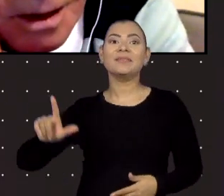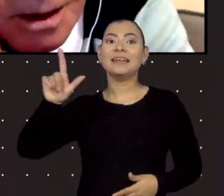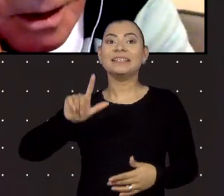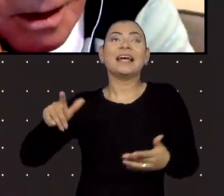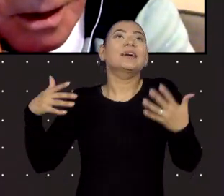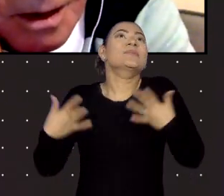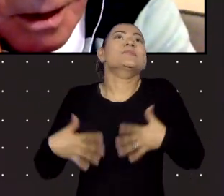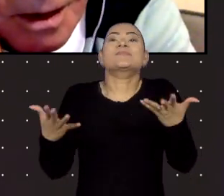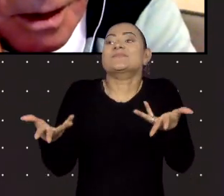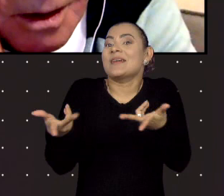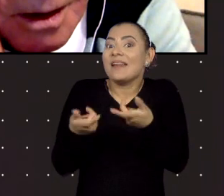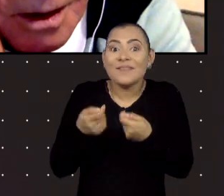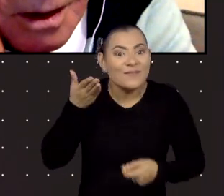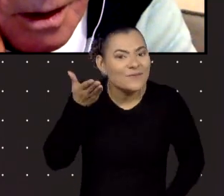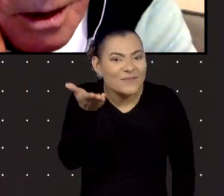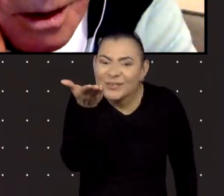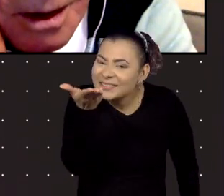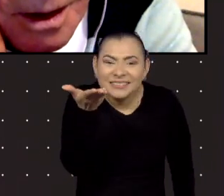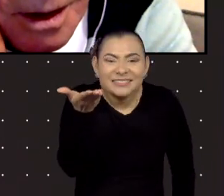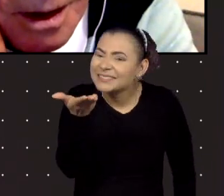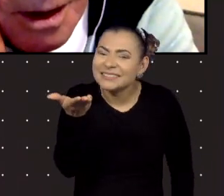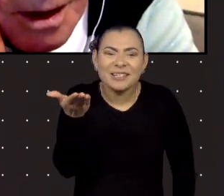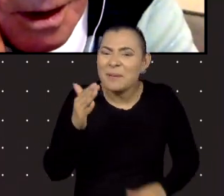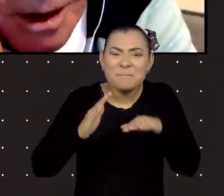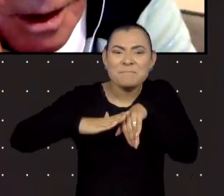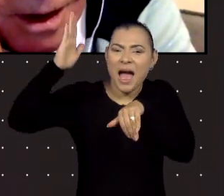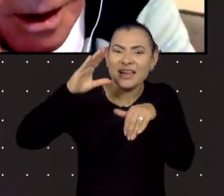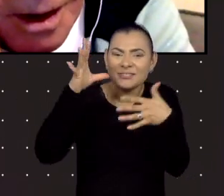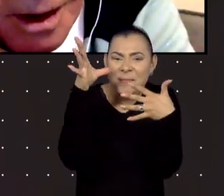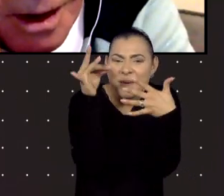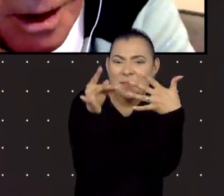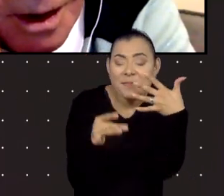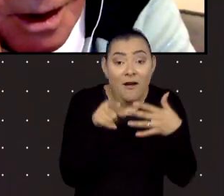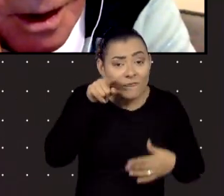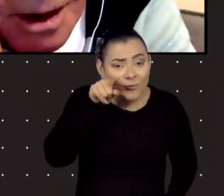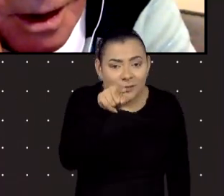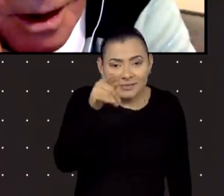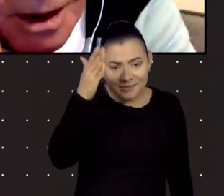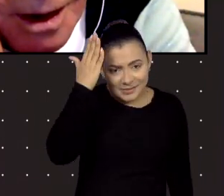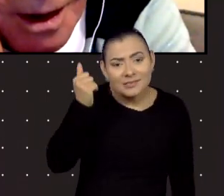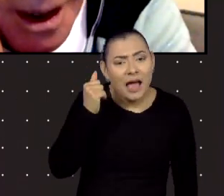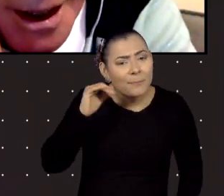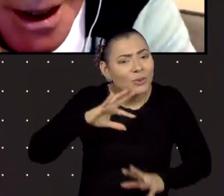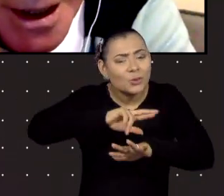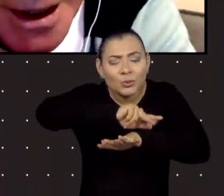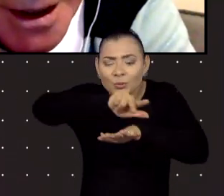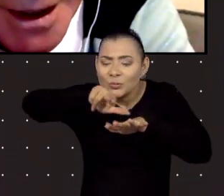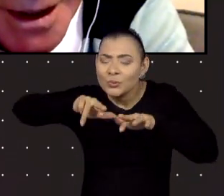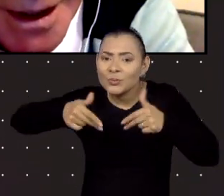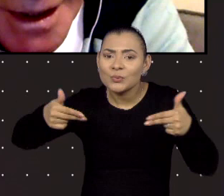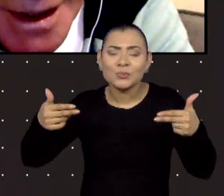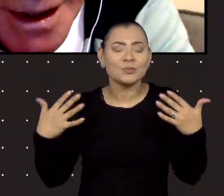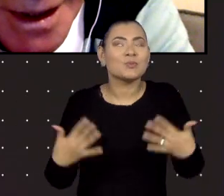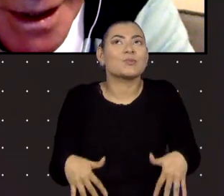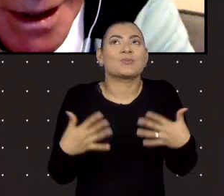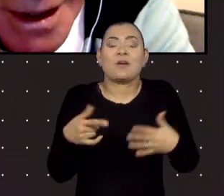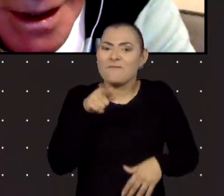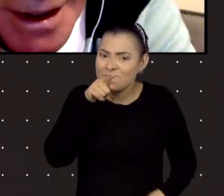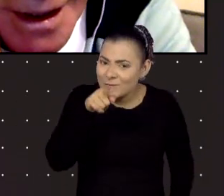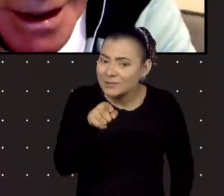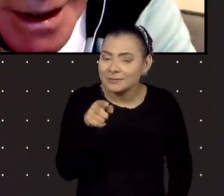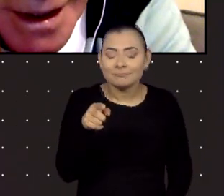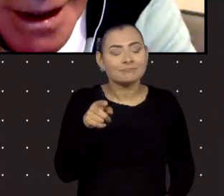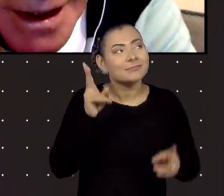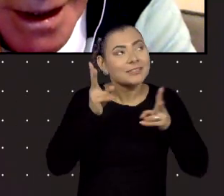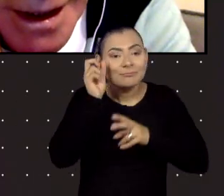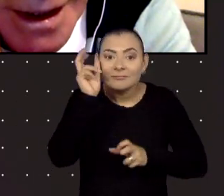de Letras, mas você é muito mais que isso. Você é o cara que sabe das coisas e que está tão ligado